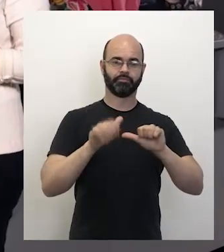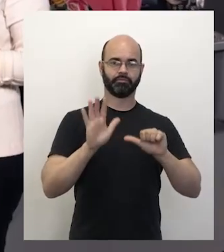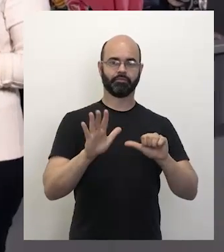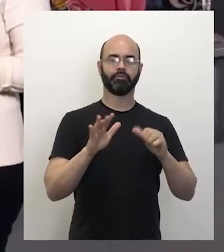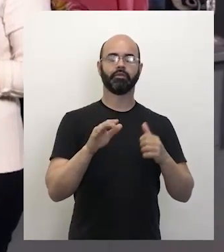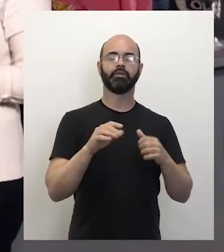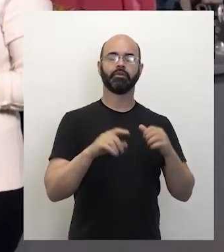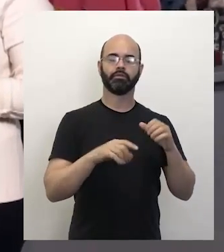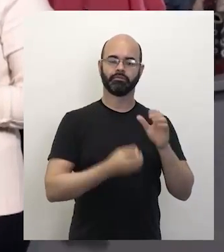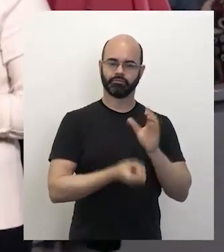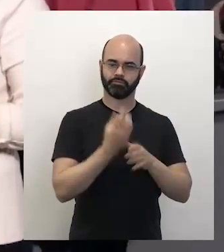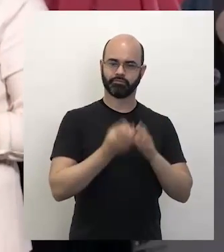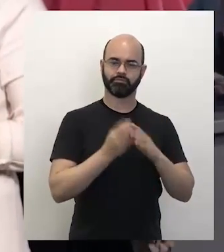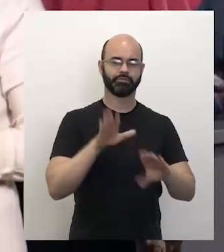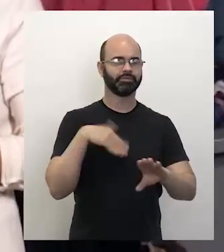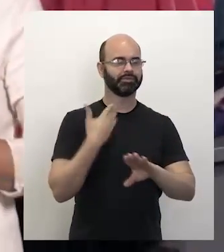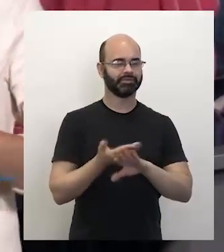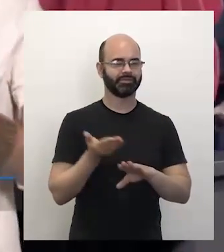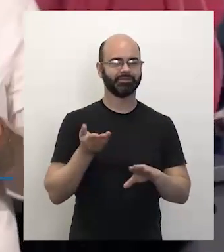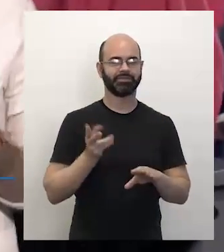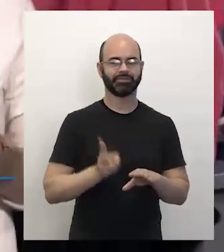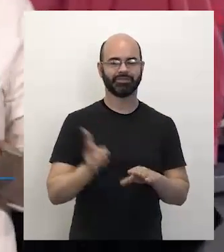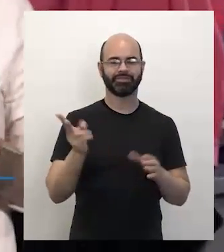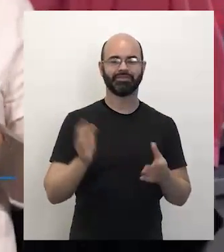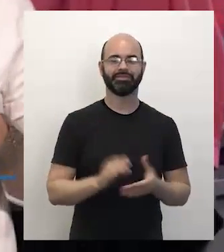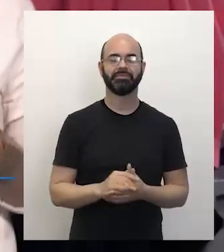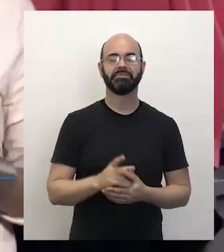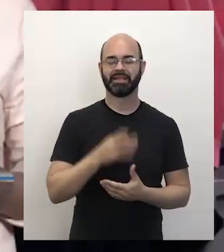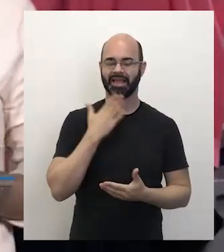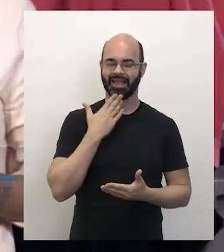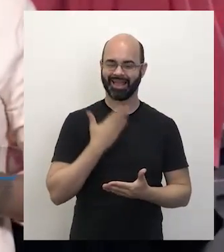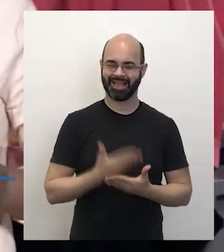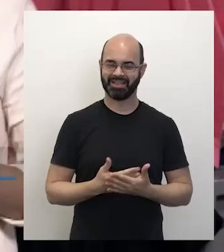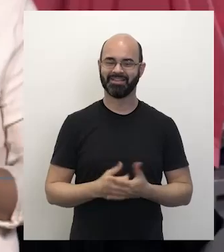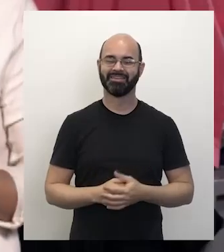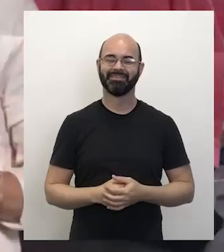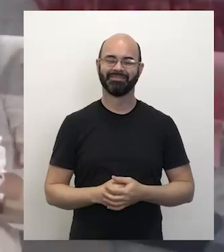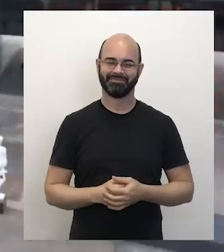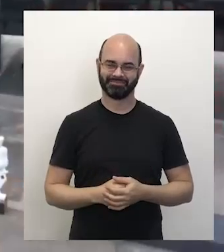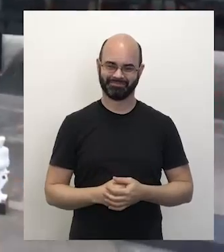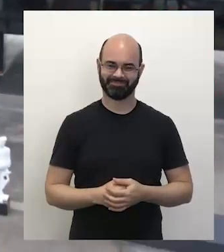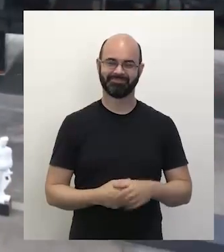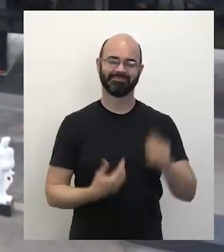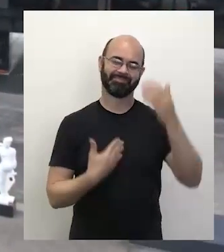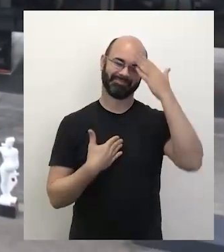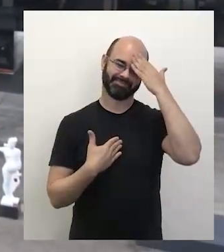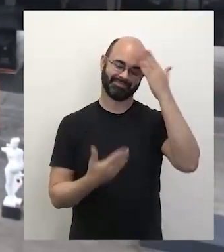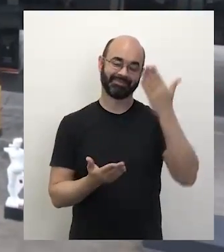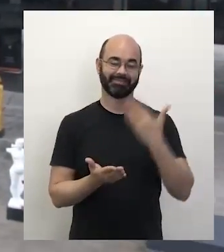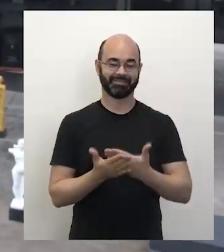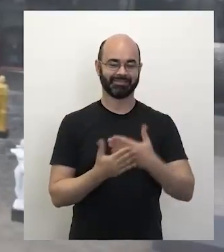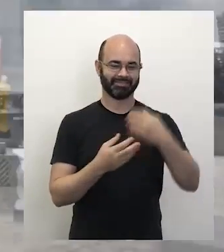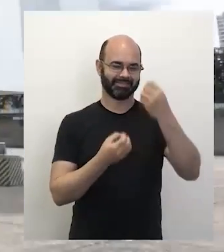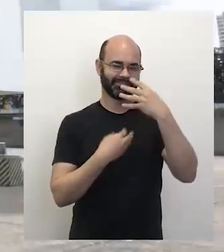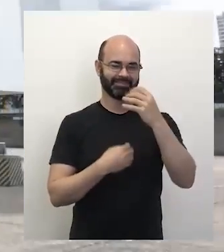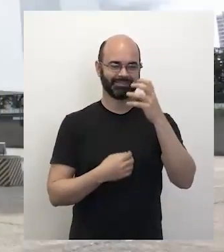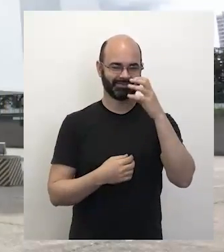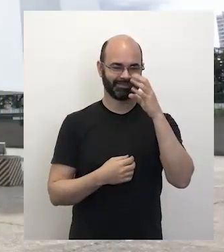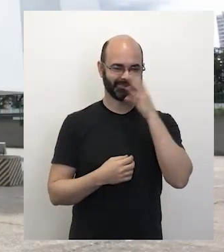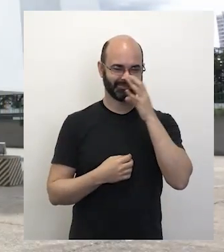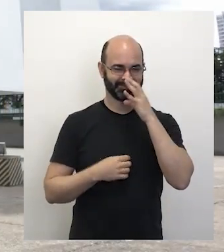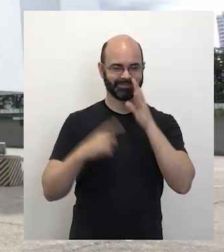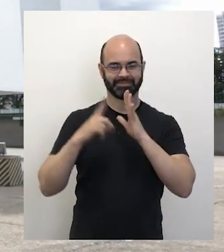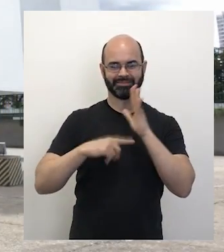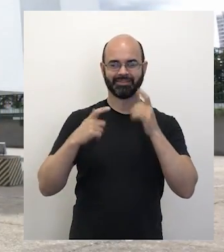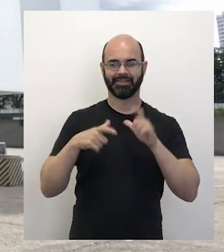continuam sendo produzidas até hoje. Incrível. Bom, muito obrigada, Gabriel, por essa aula, esse lugar incrível que é o Memorial da América